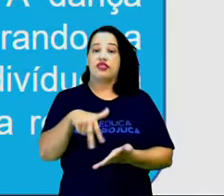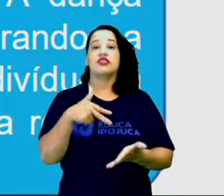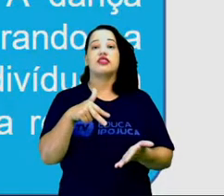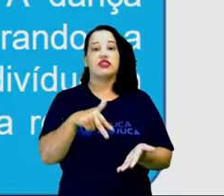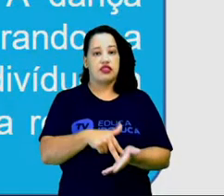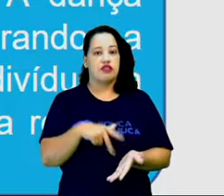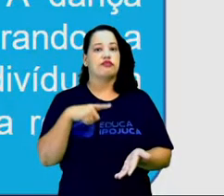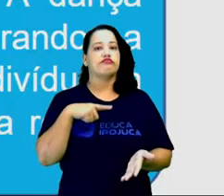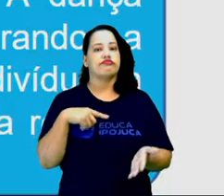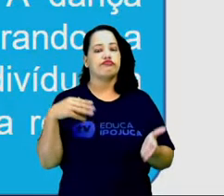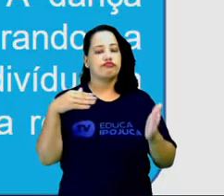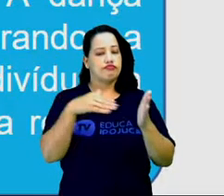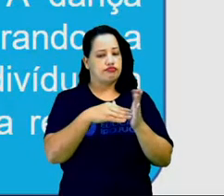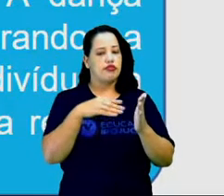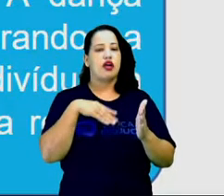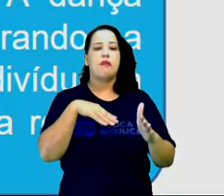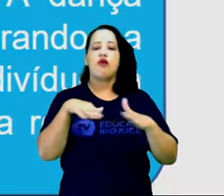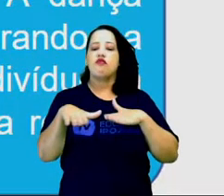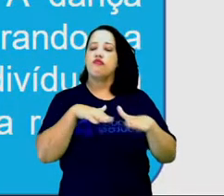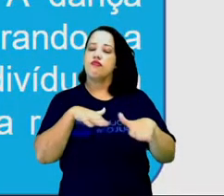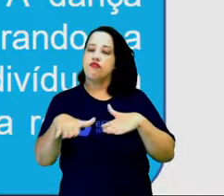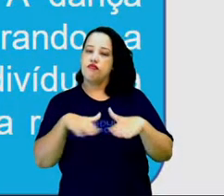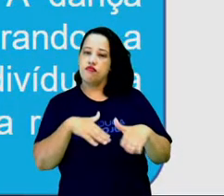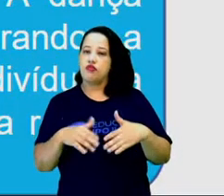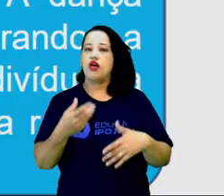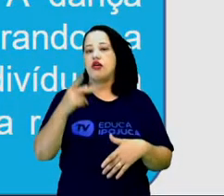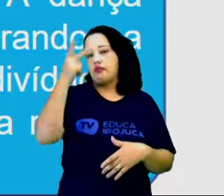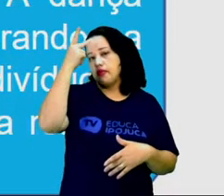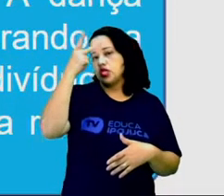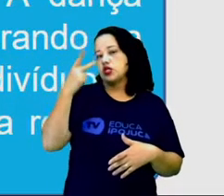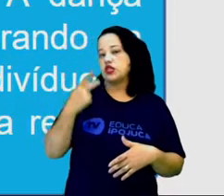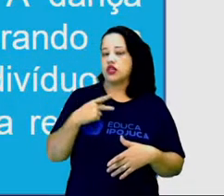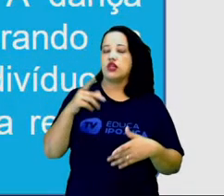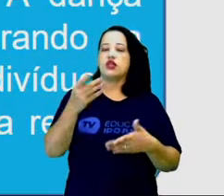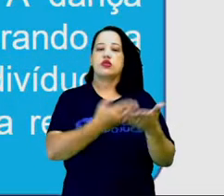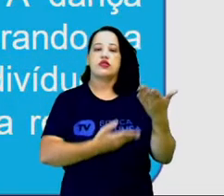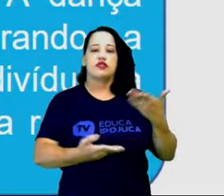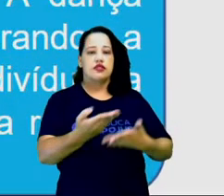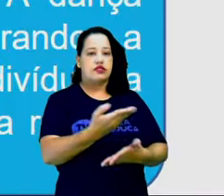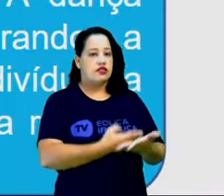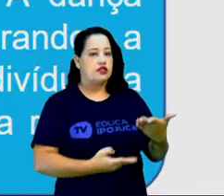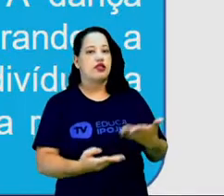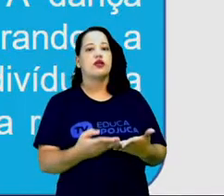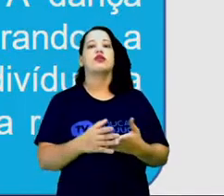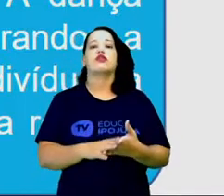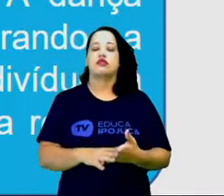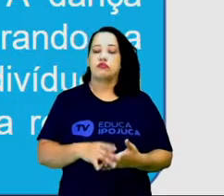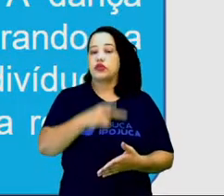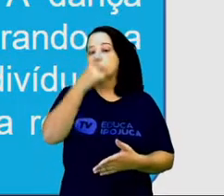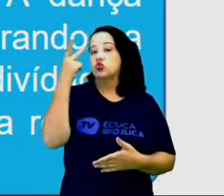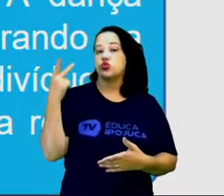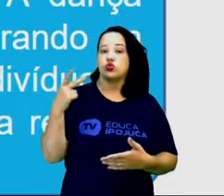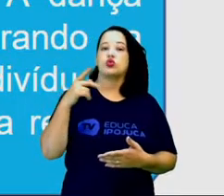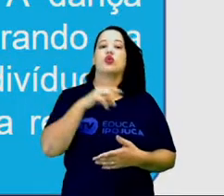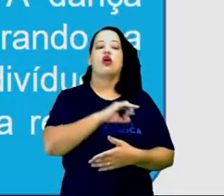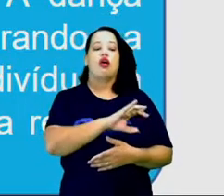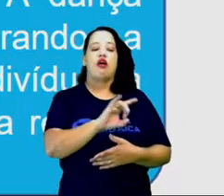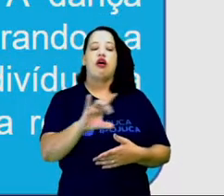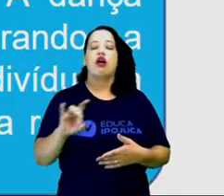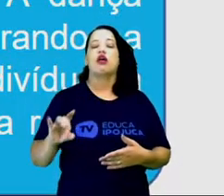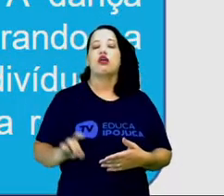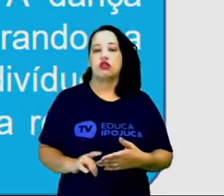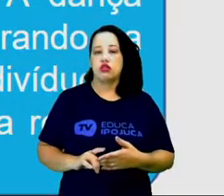limites usando movimentos, estruturando a personalidade e a socialização, pois ela leva o indivíduo a vivenciar e refletir